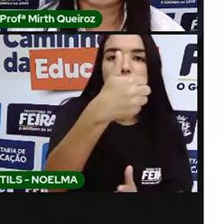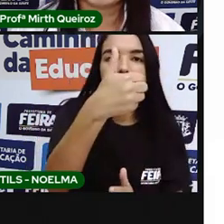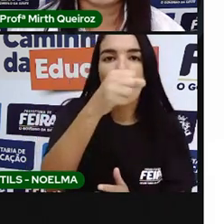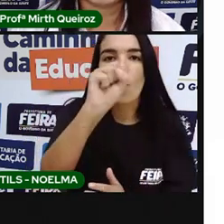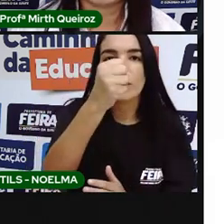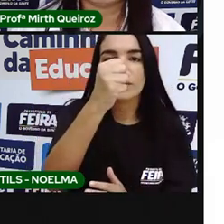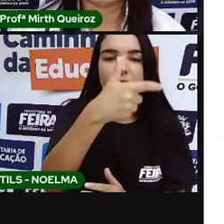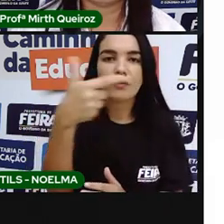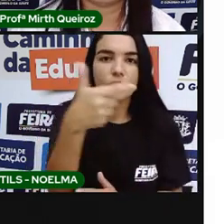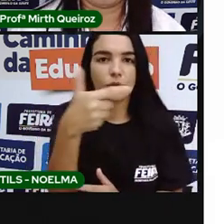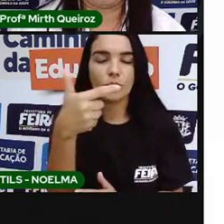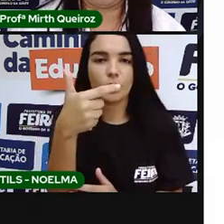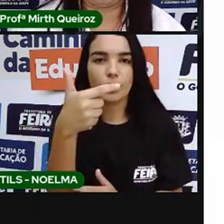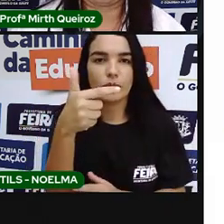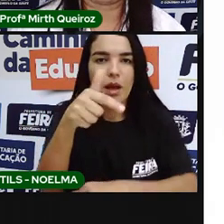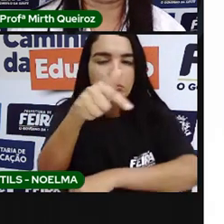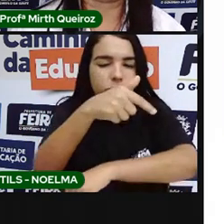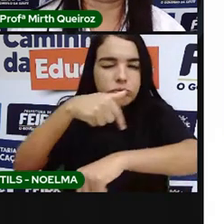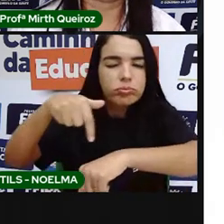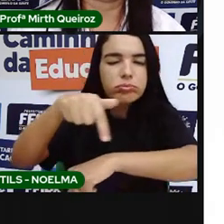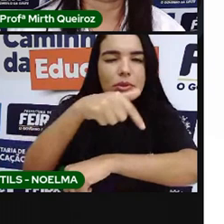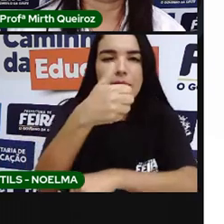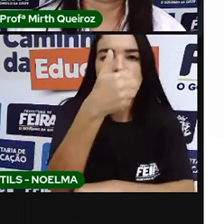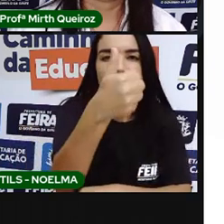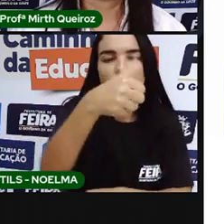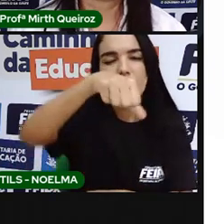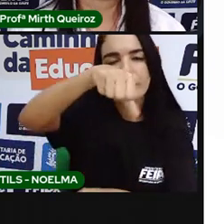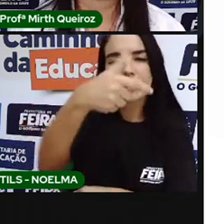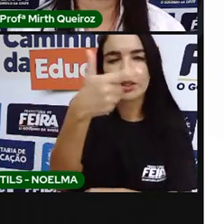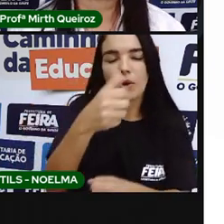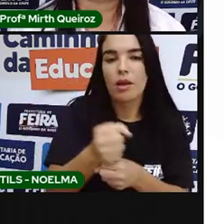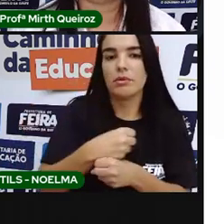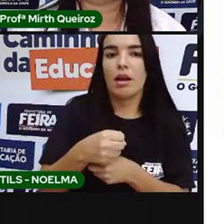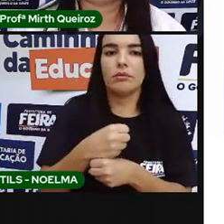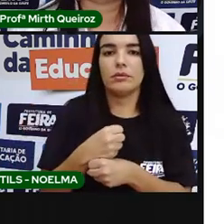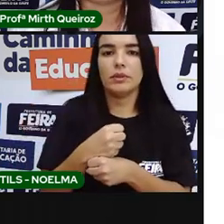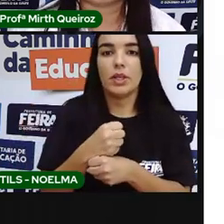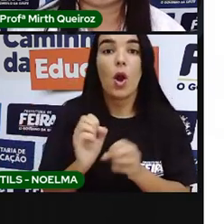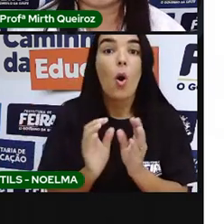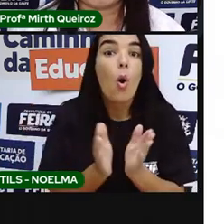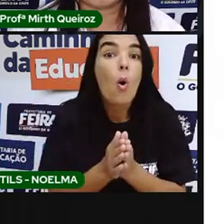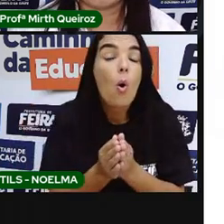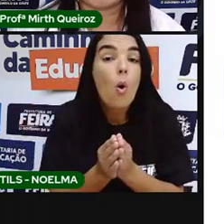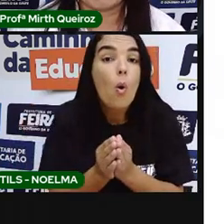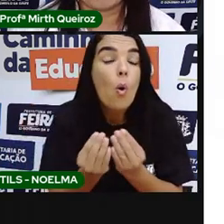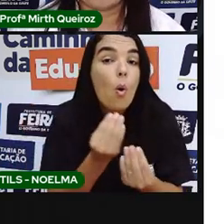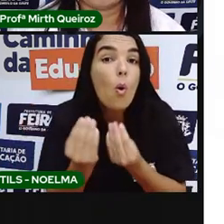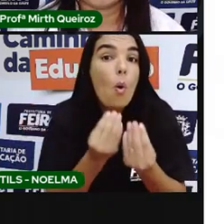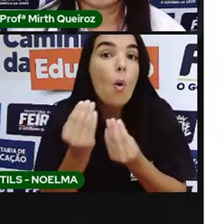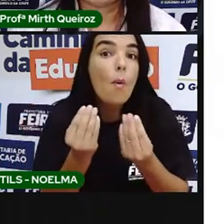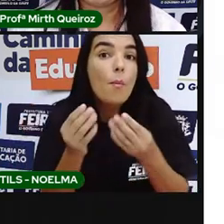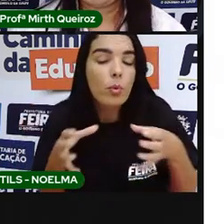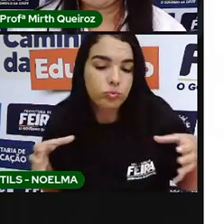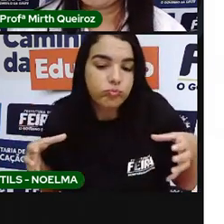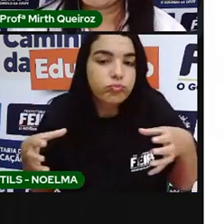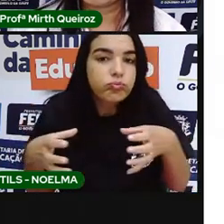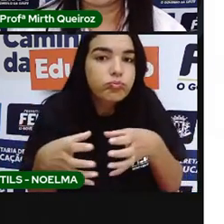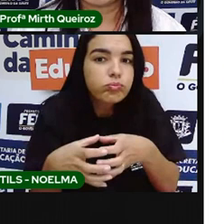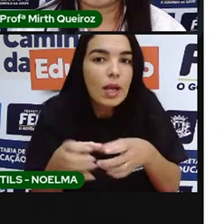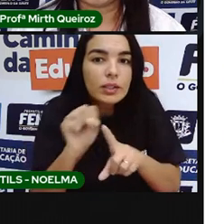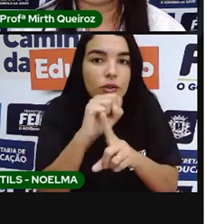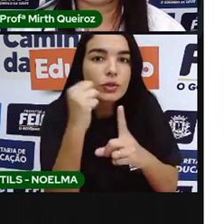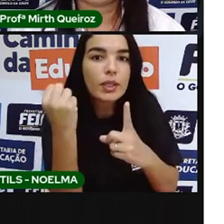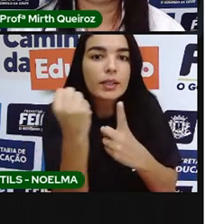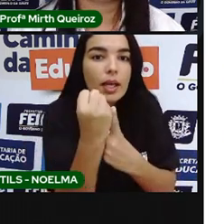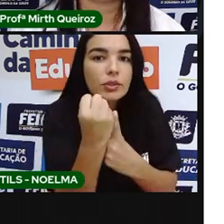292 anos e e como é que era formada a sociedade Colonial em